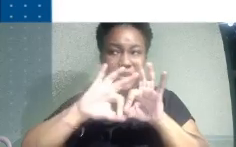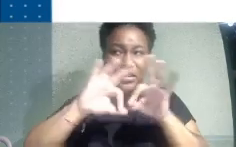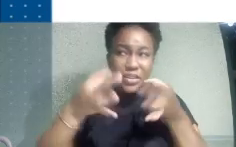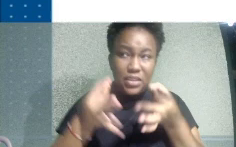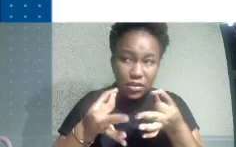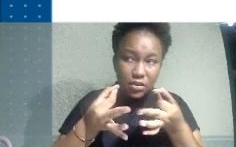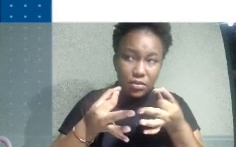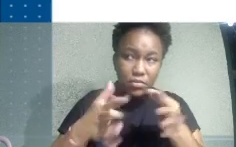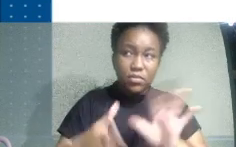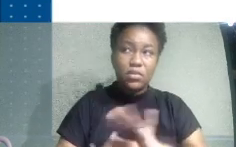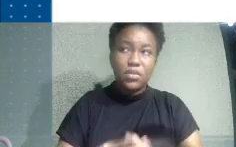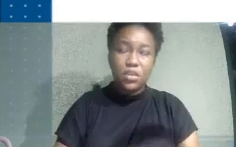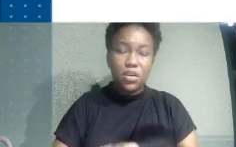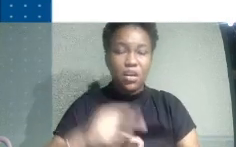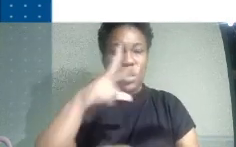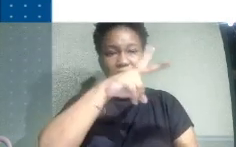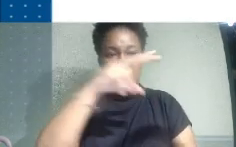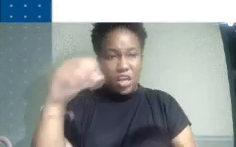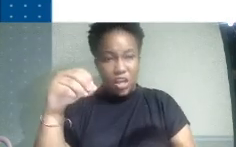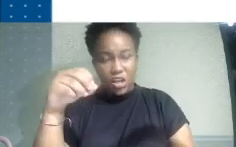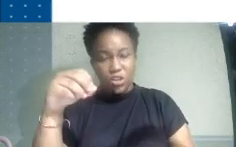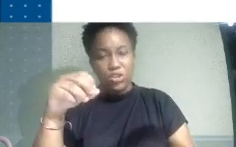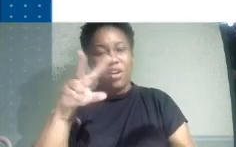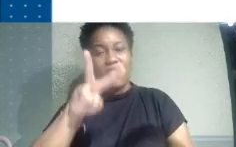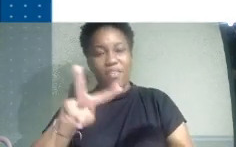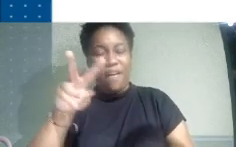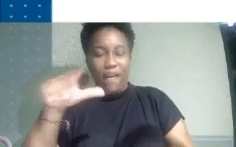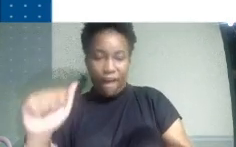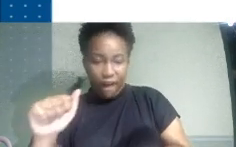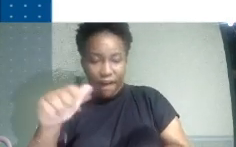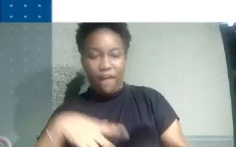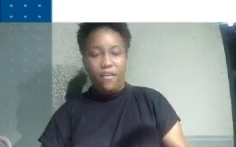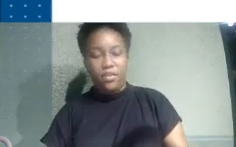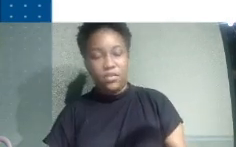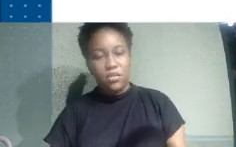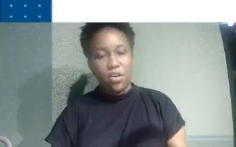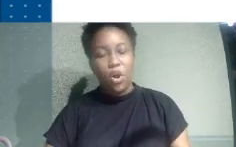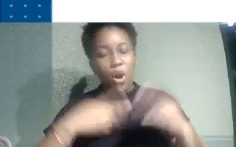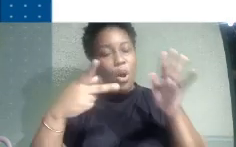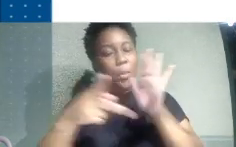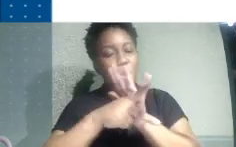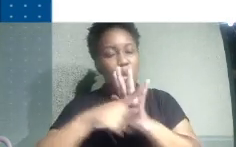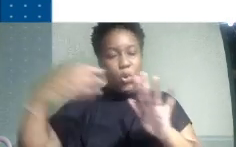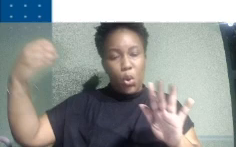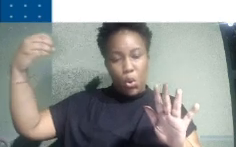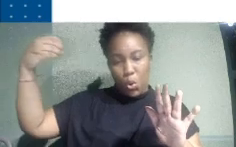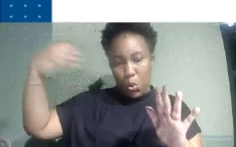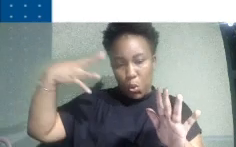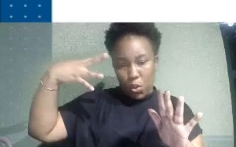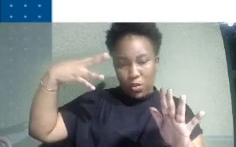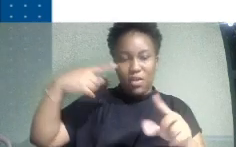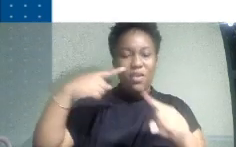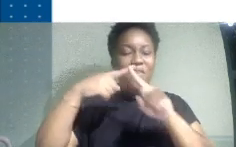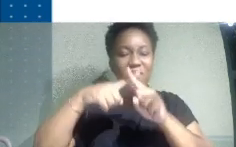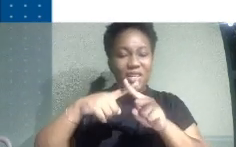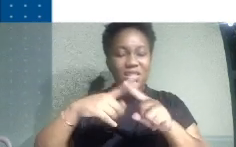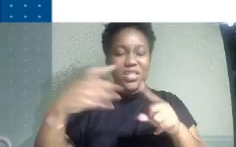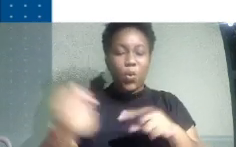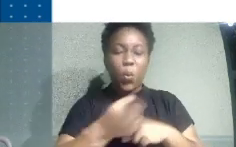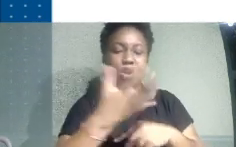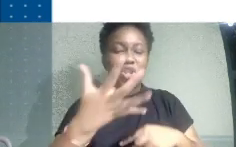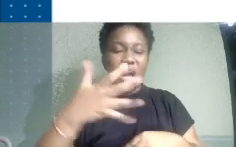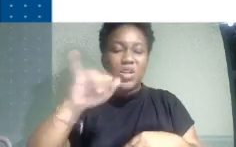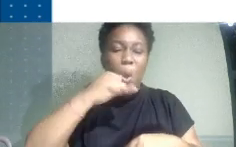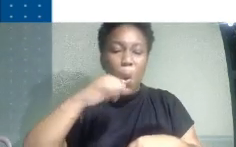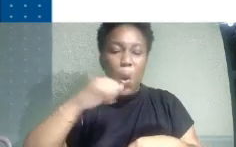quê? Que 500 VA, que é a nossa potência de iluminação, vezes o nosso fator de potência, vai ser igual a